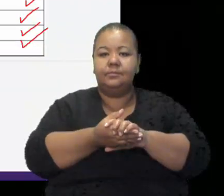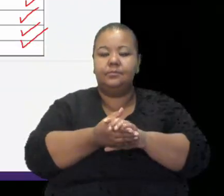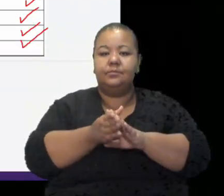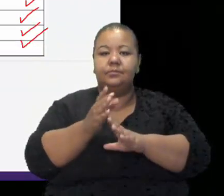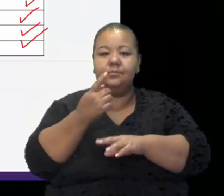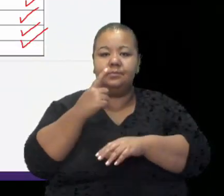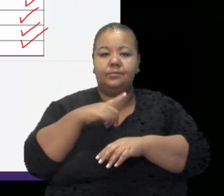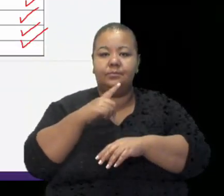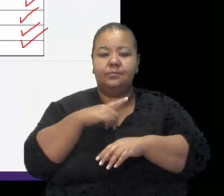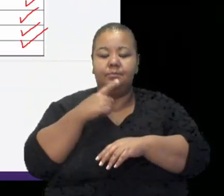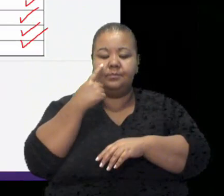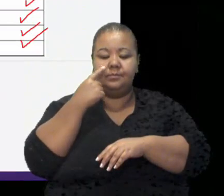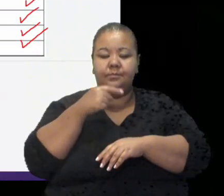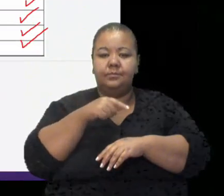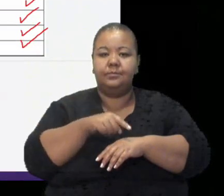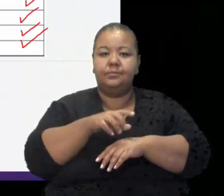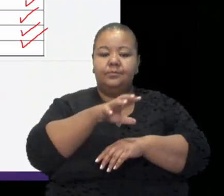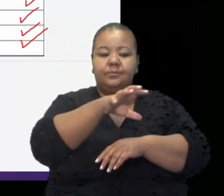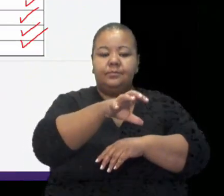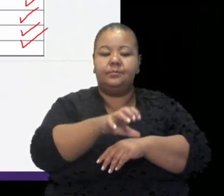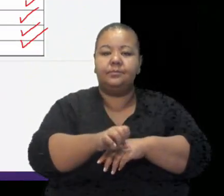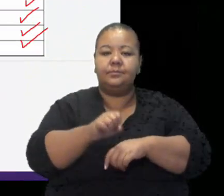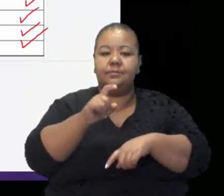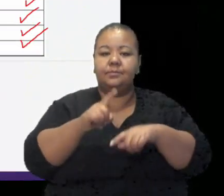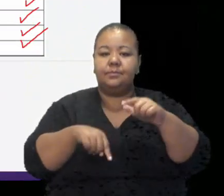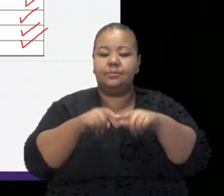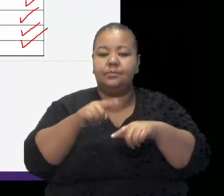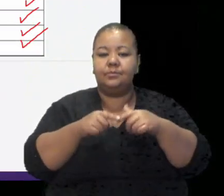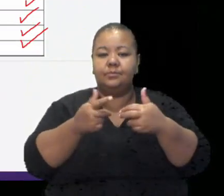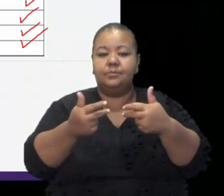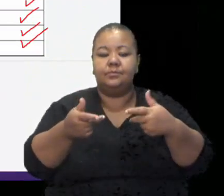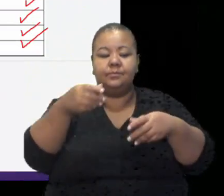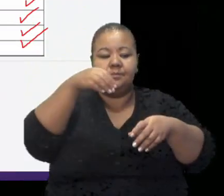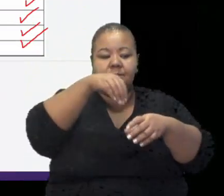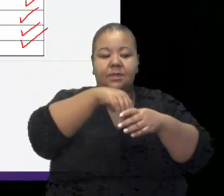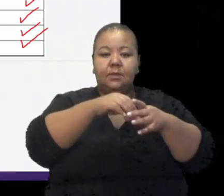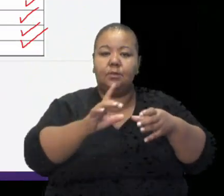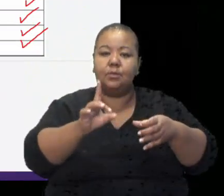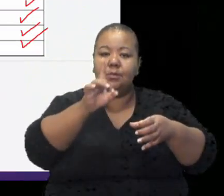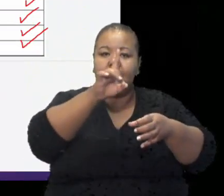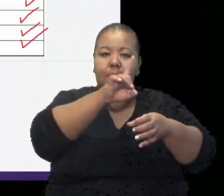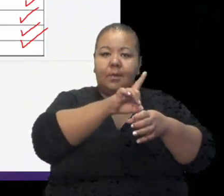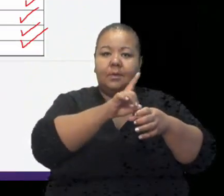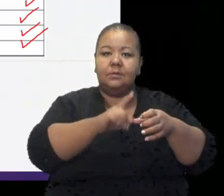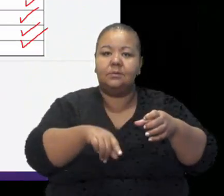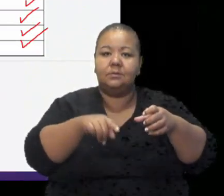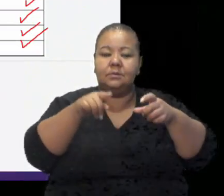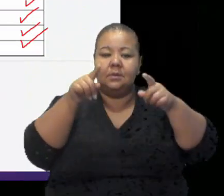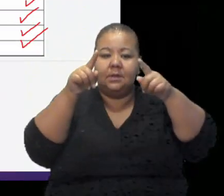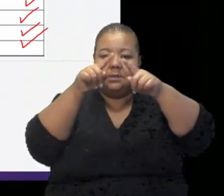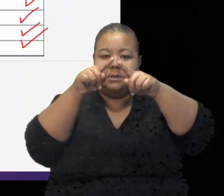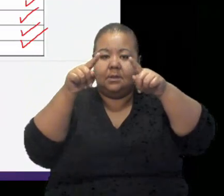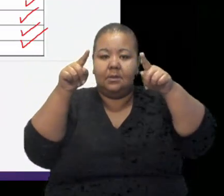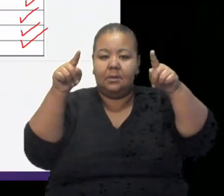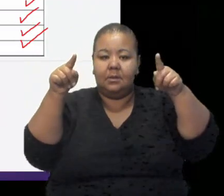Então eu tenho ali, ó, né, pegar os ingredientes no depósito. Essa setinha aqui para baixo